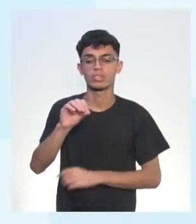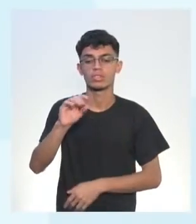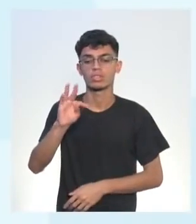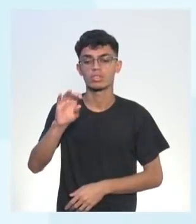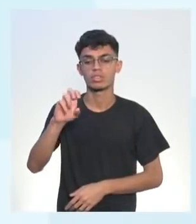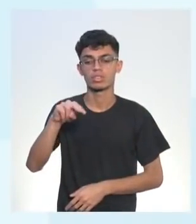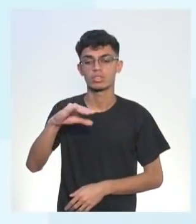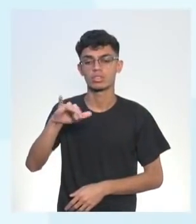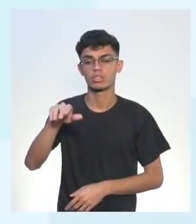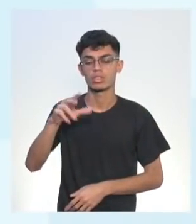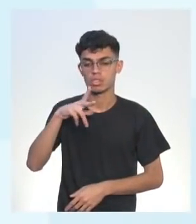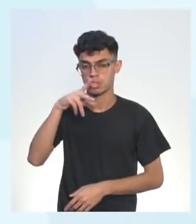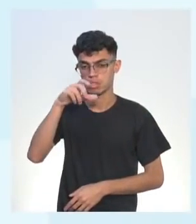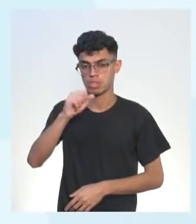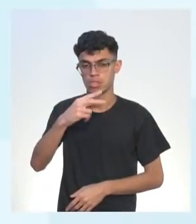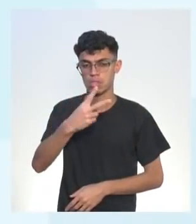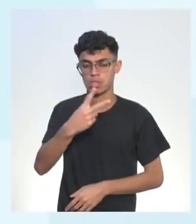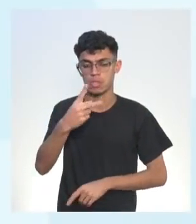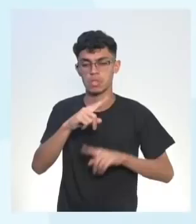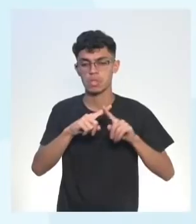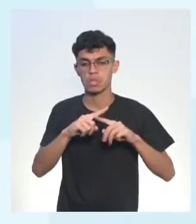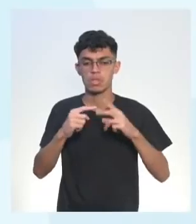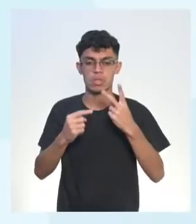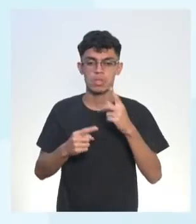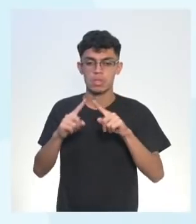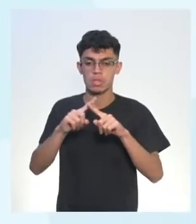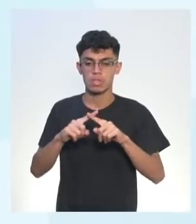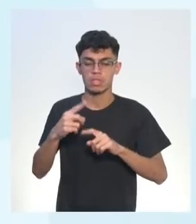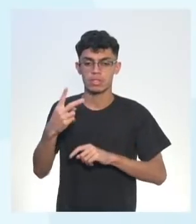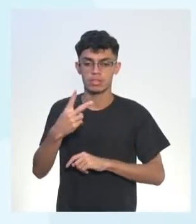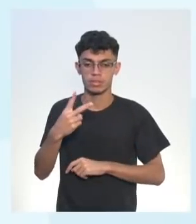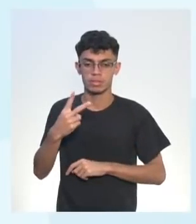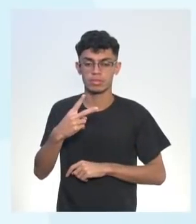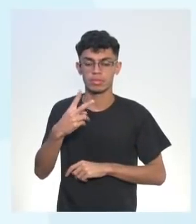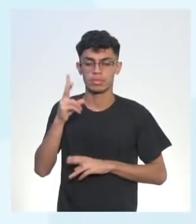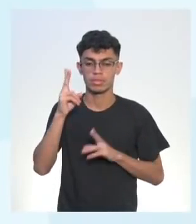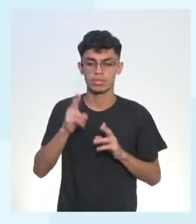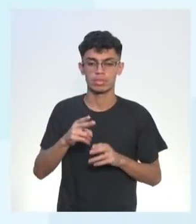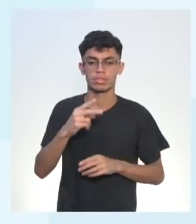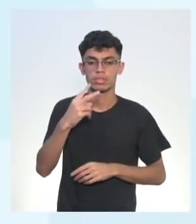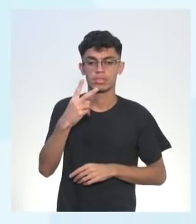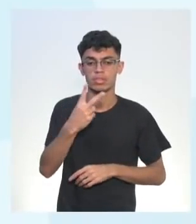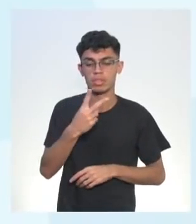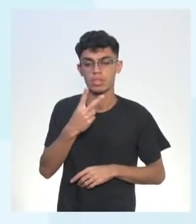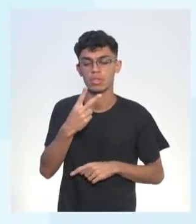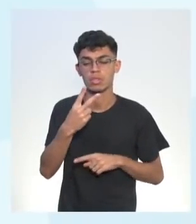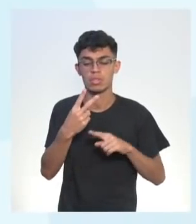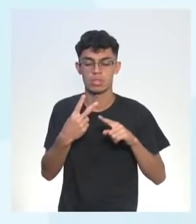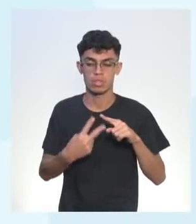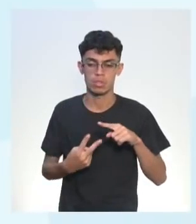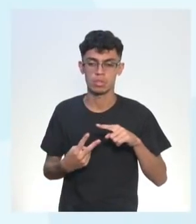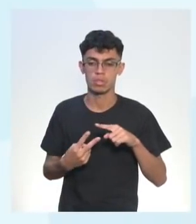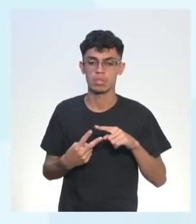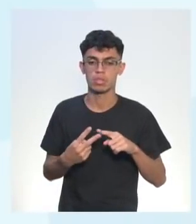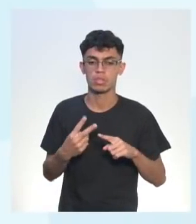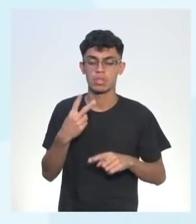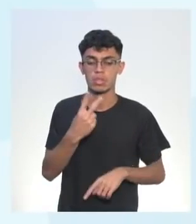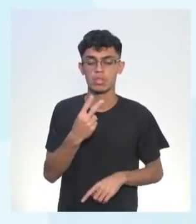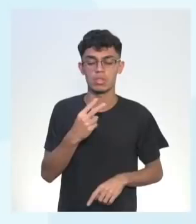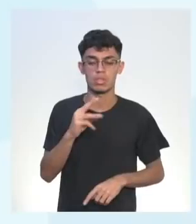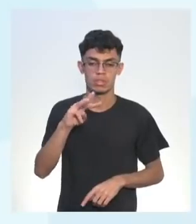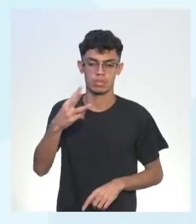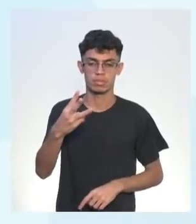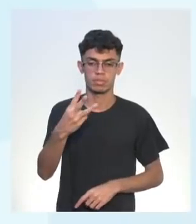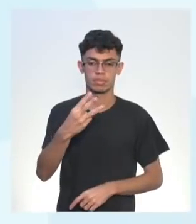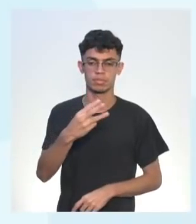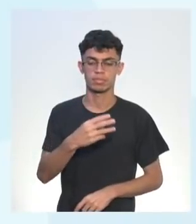fizer para vocês 2 vezes 2 vezes 2, isso é a mesma coisa que 2 elevado ao cubo. A gente já aprendeu que 3 é o